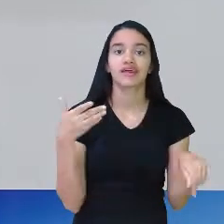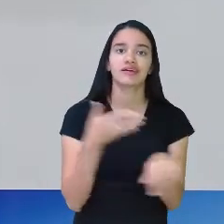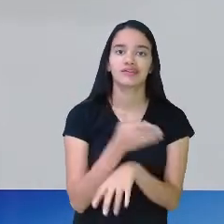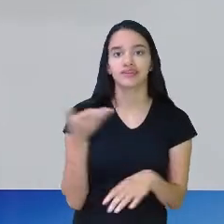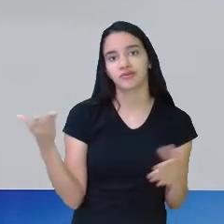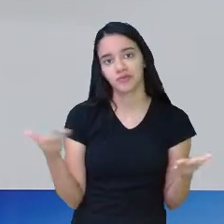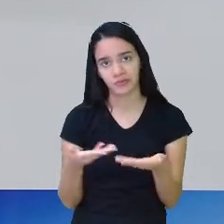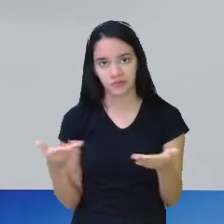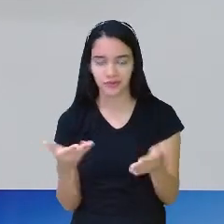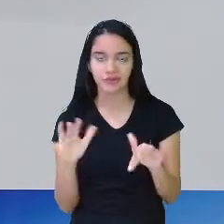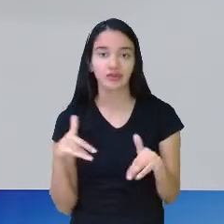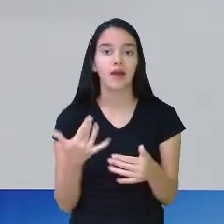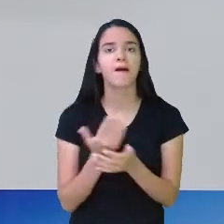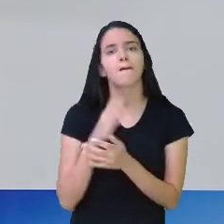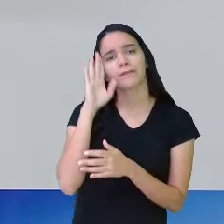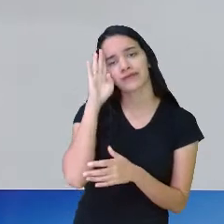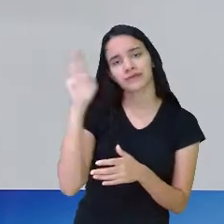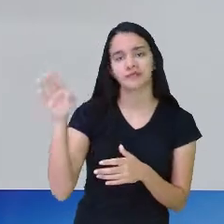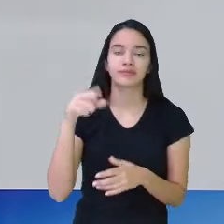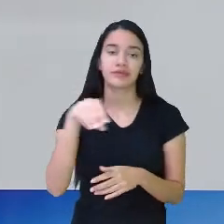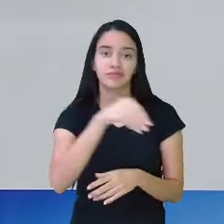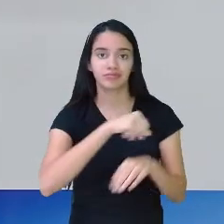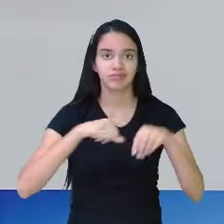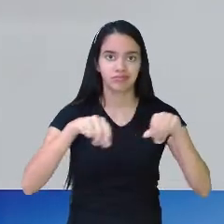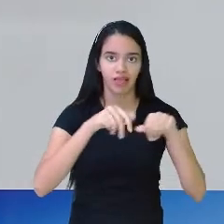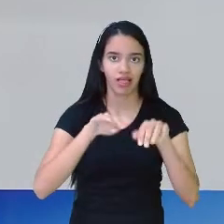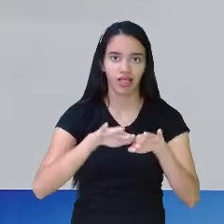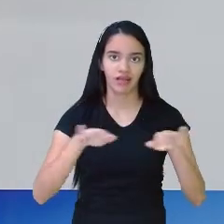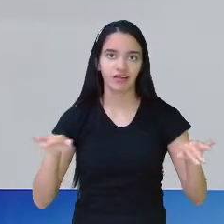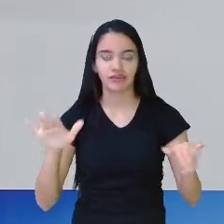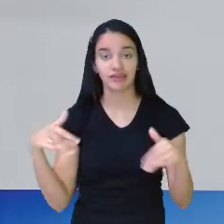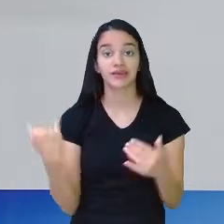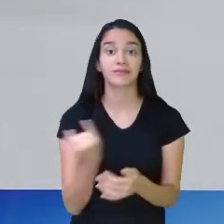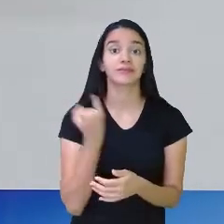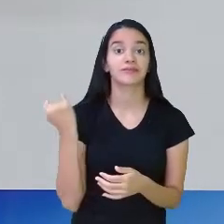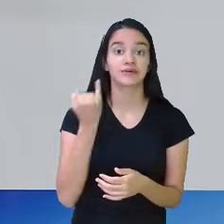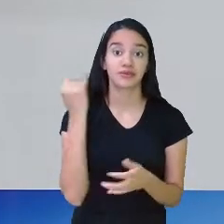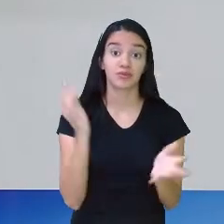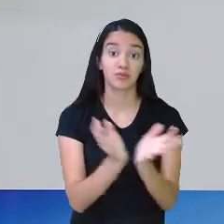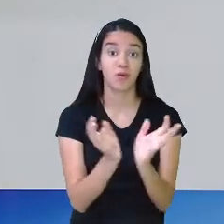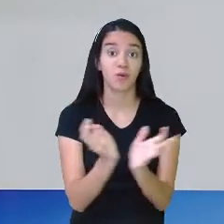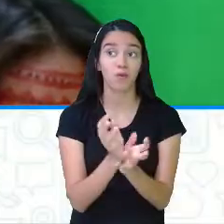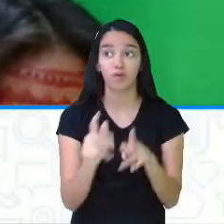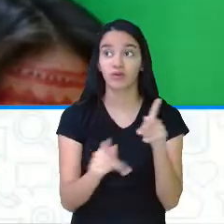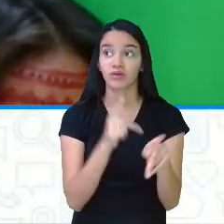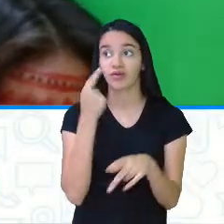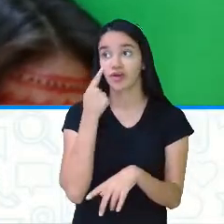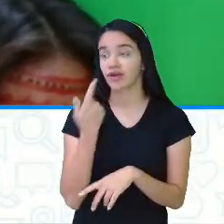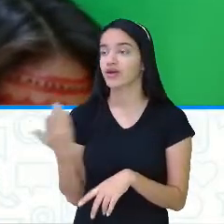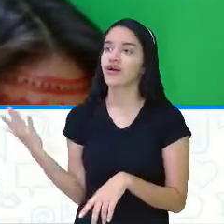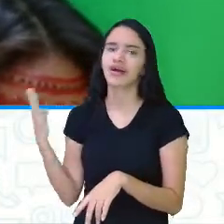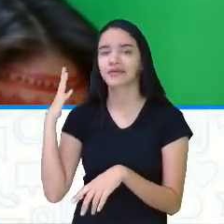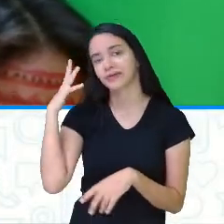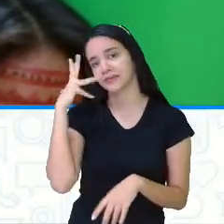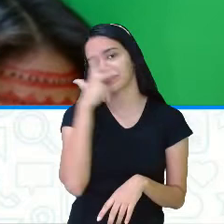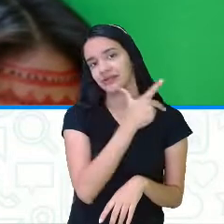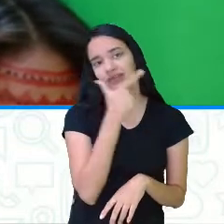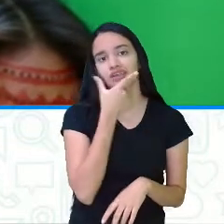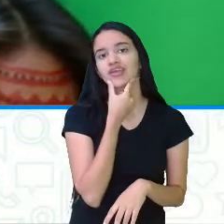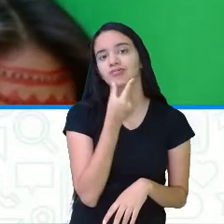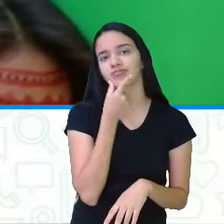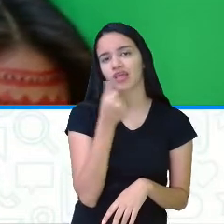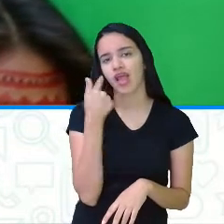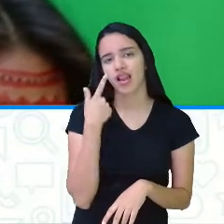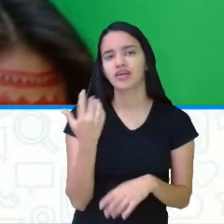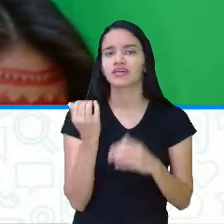hoje, principalmente a terra, que é tão importante para os povos indígenas. Então, olha só que bonito aqui esse rapaz, ele